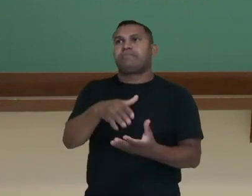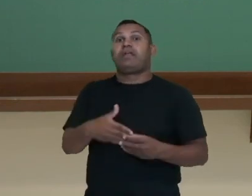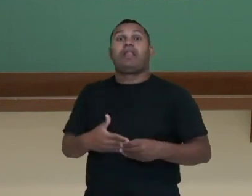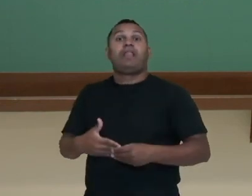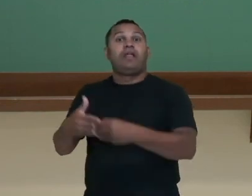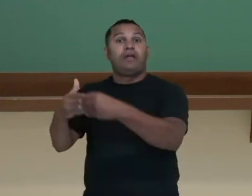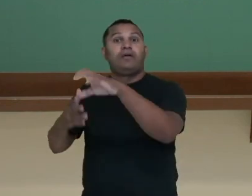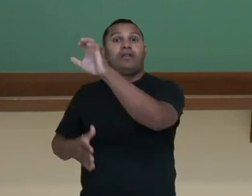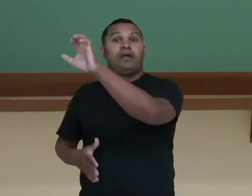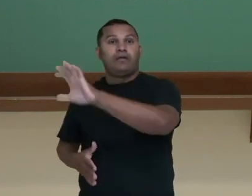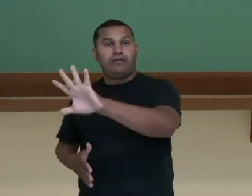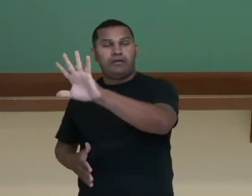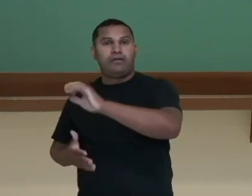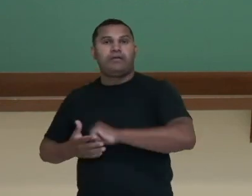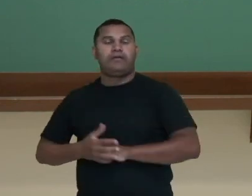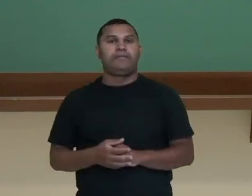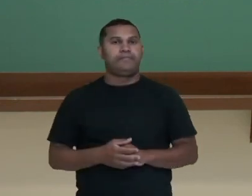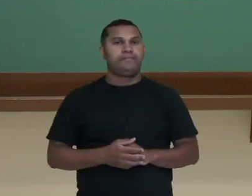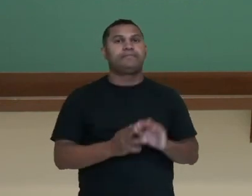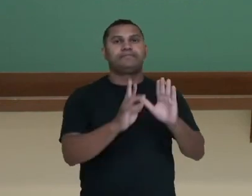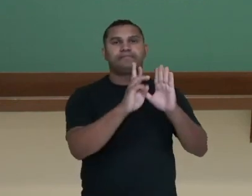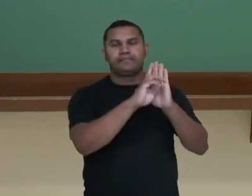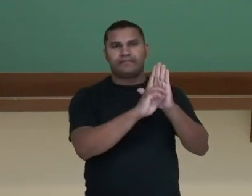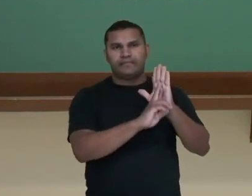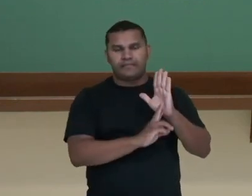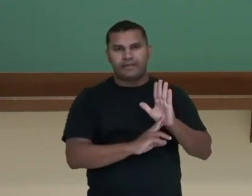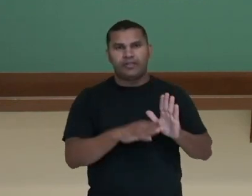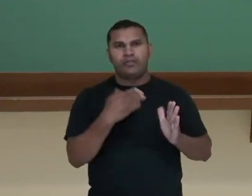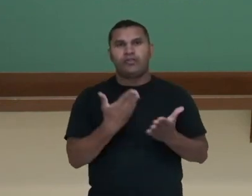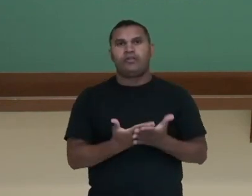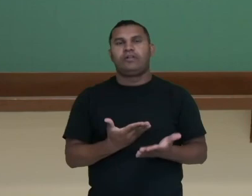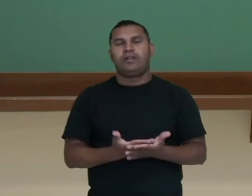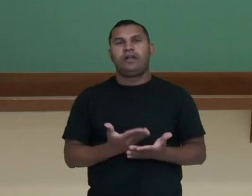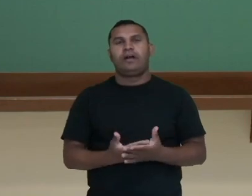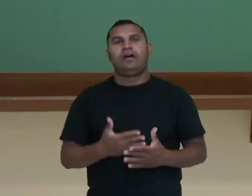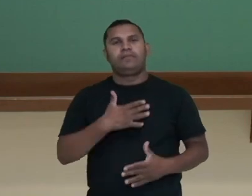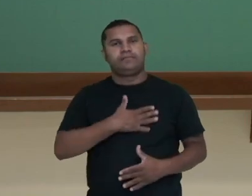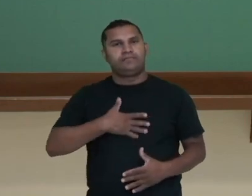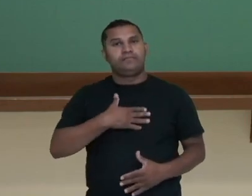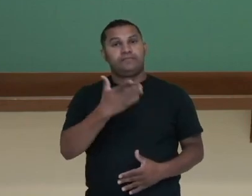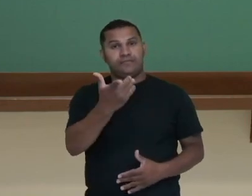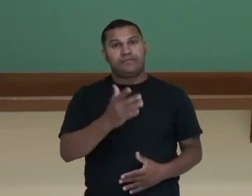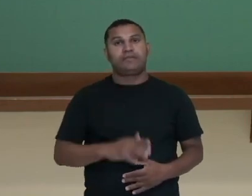americano. Aqui estão as nossas referências de aula. Agradeço a sua presença,